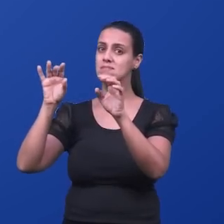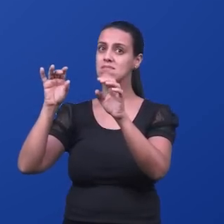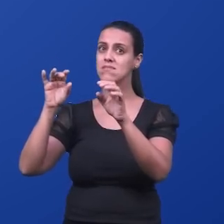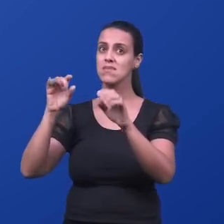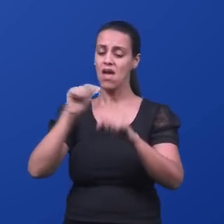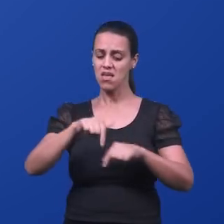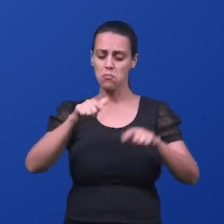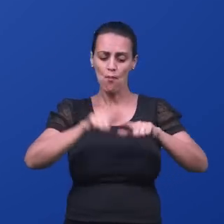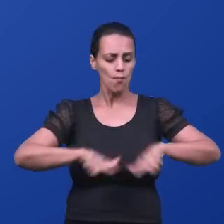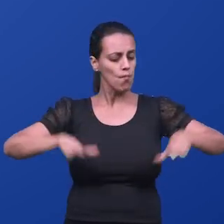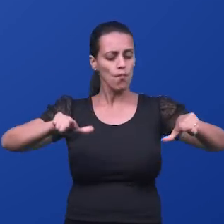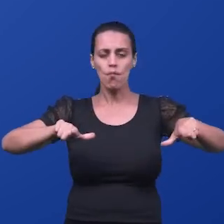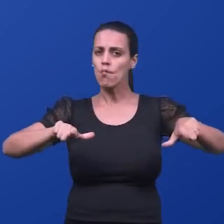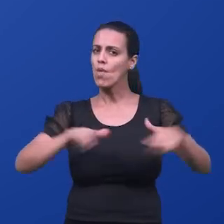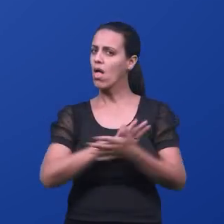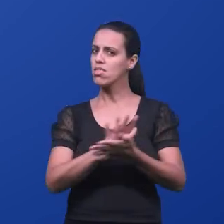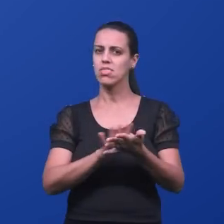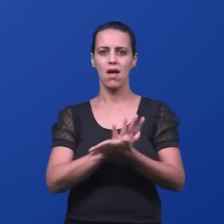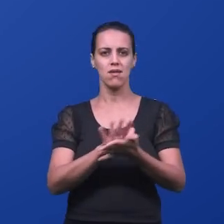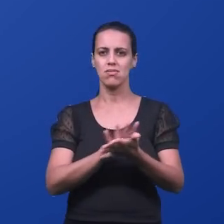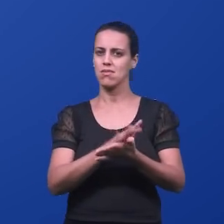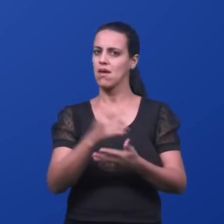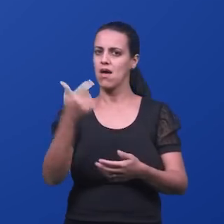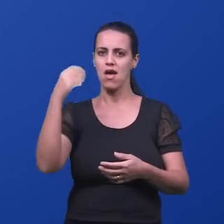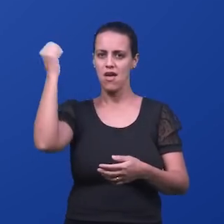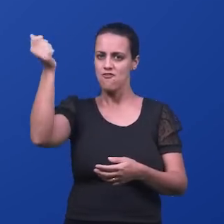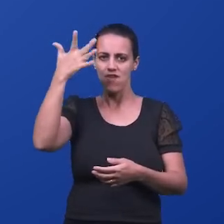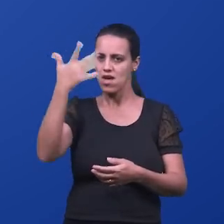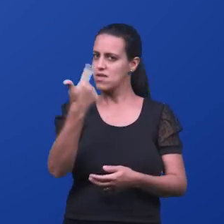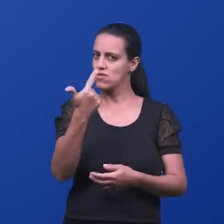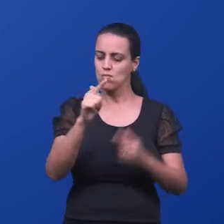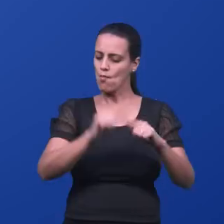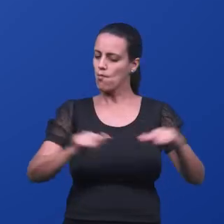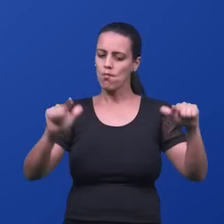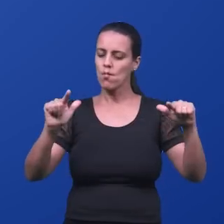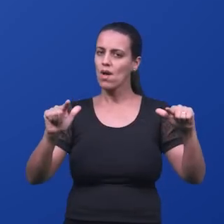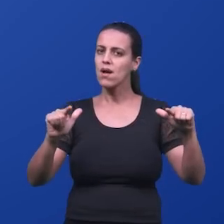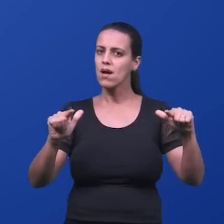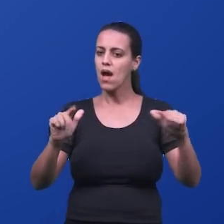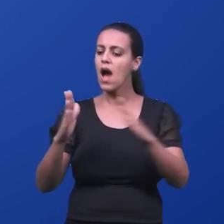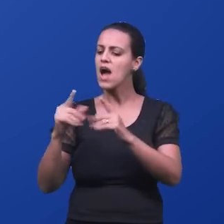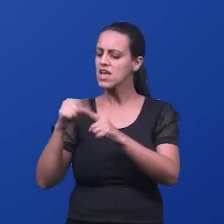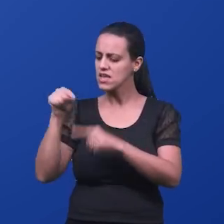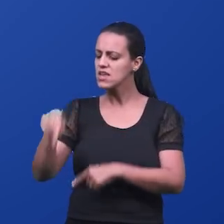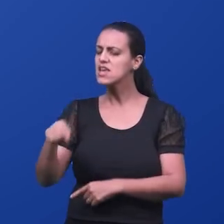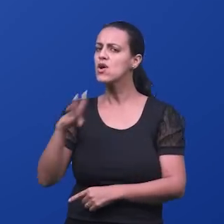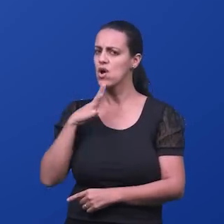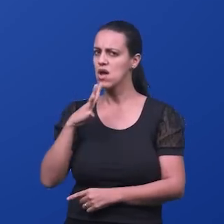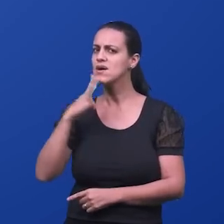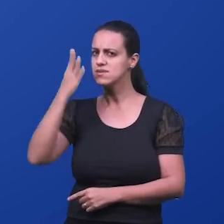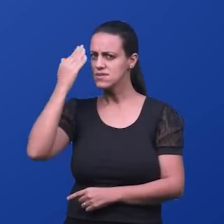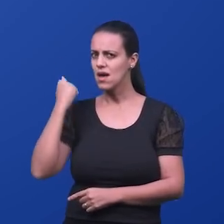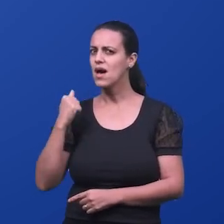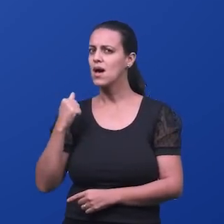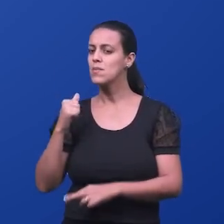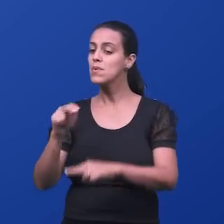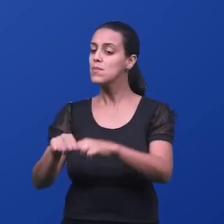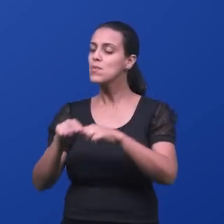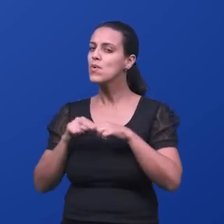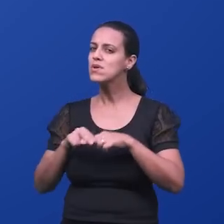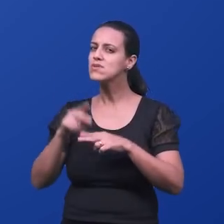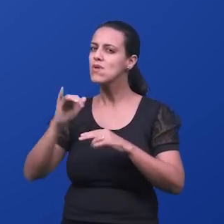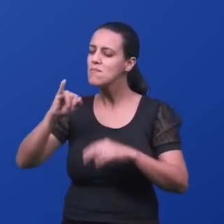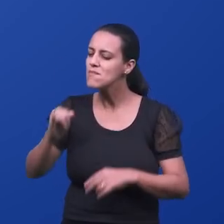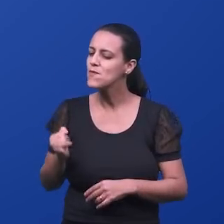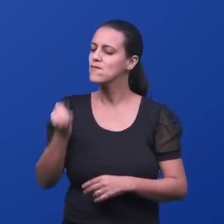haverá mais a revelação do pós-arrebatamento. E a igreja, ela sabe disso e ela desfruta dessas